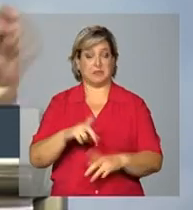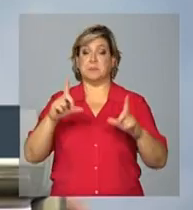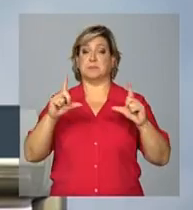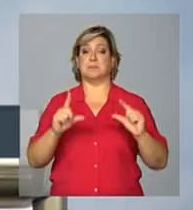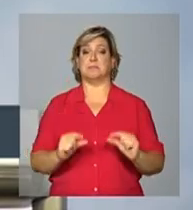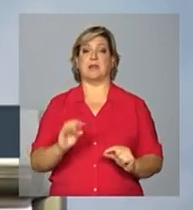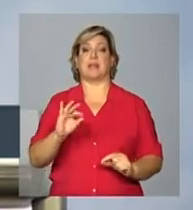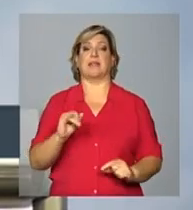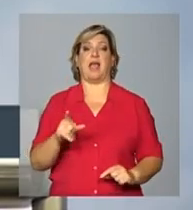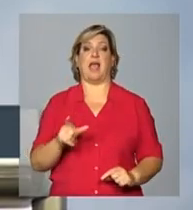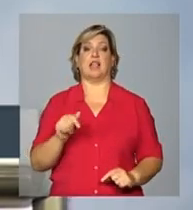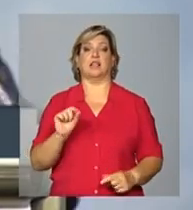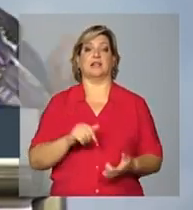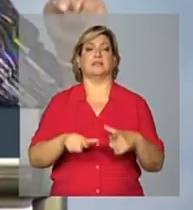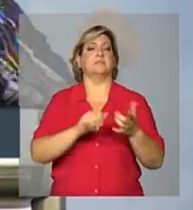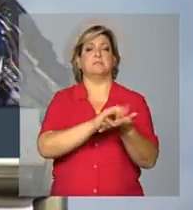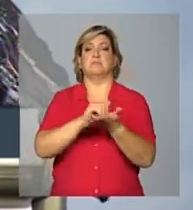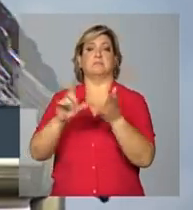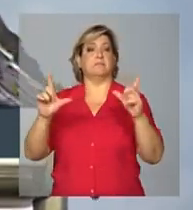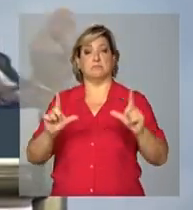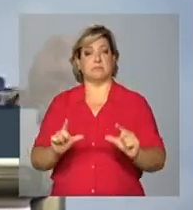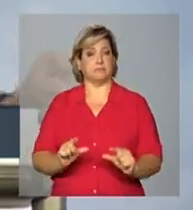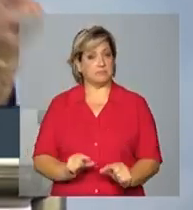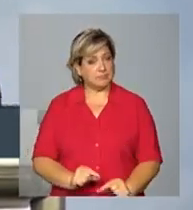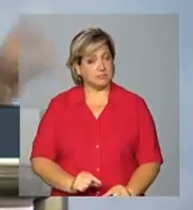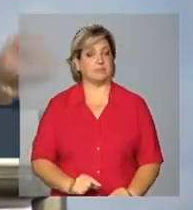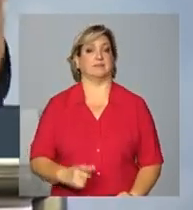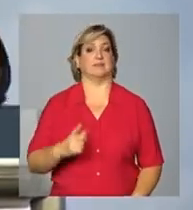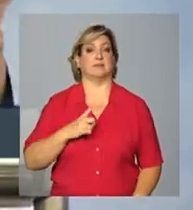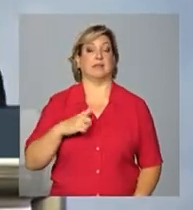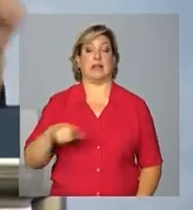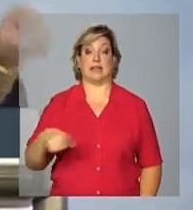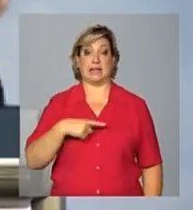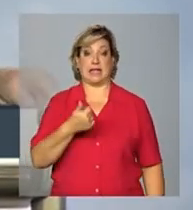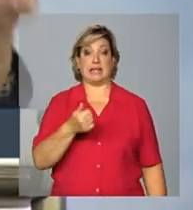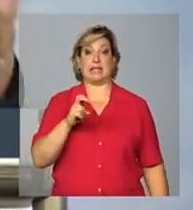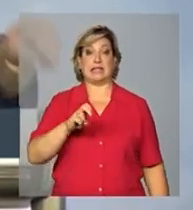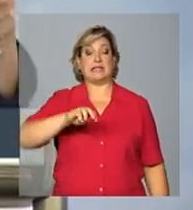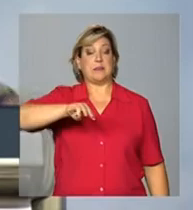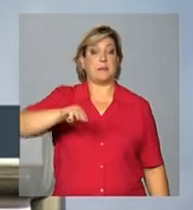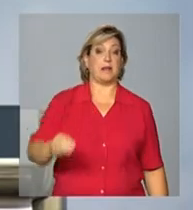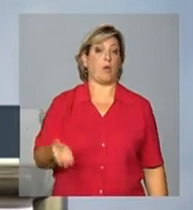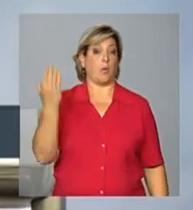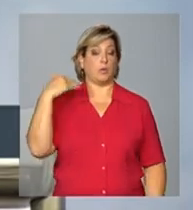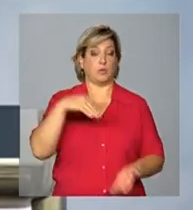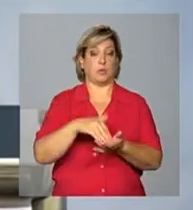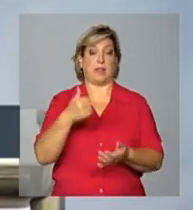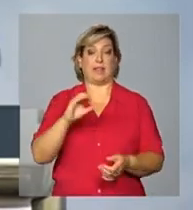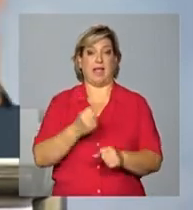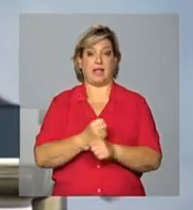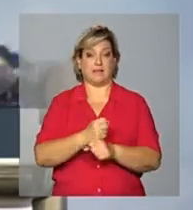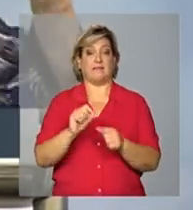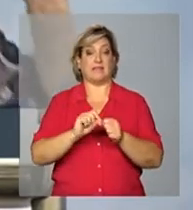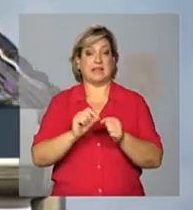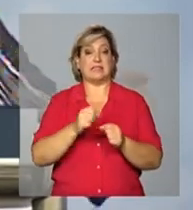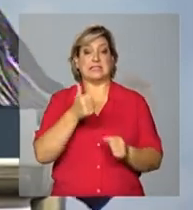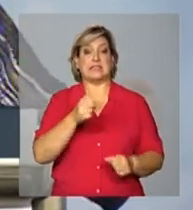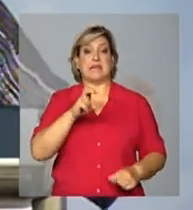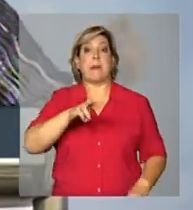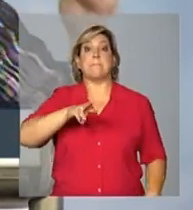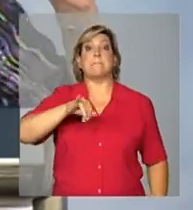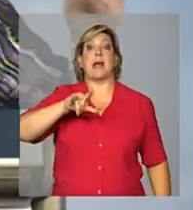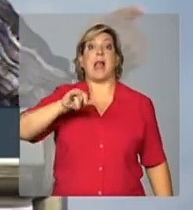da sua história. Esse país que criou nos últimos 10 anos 15